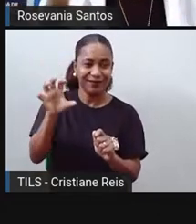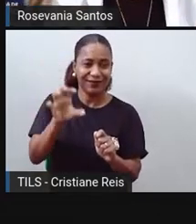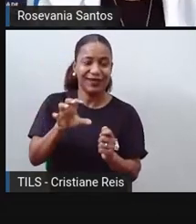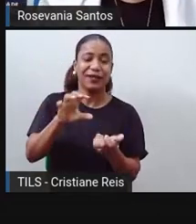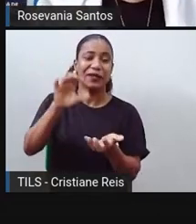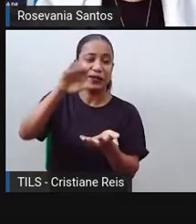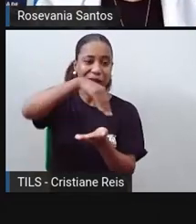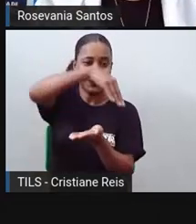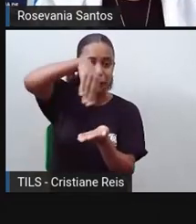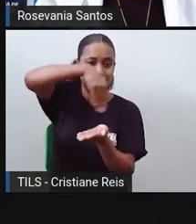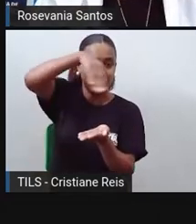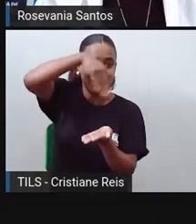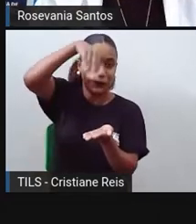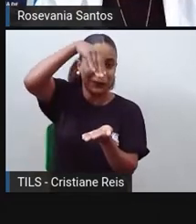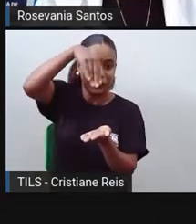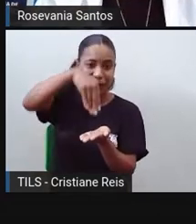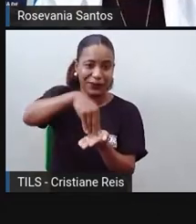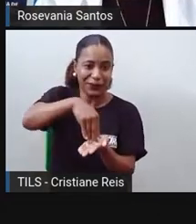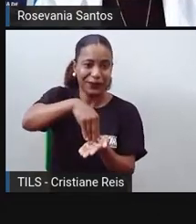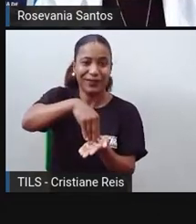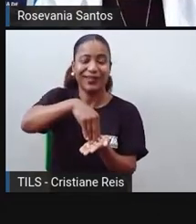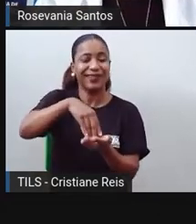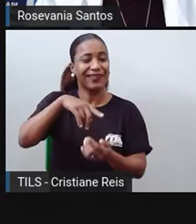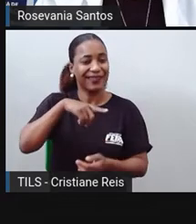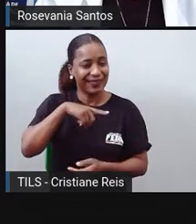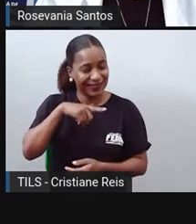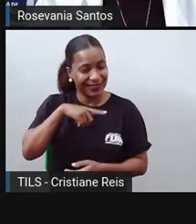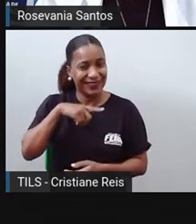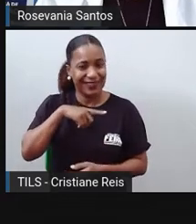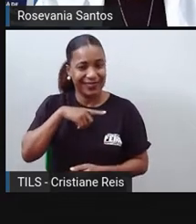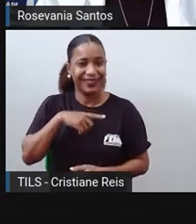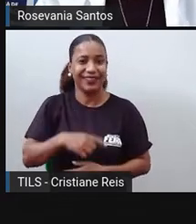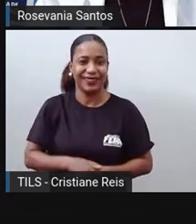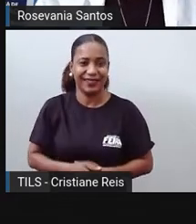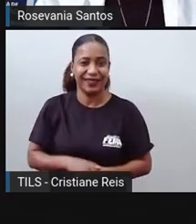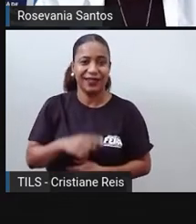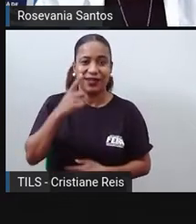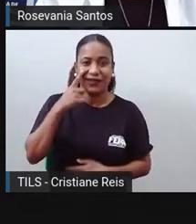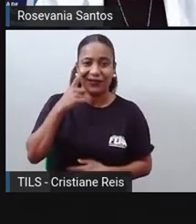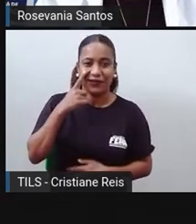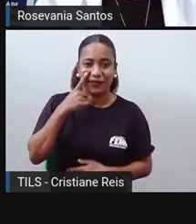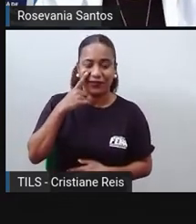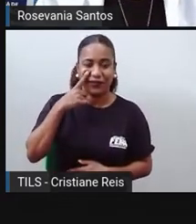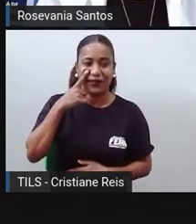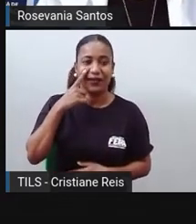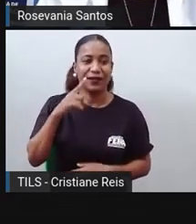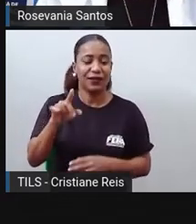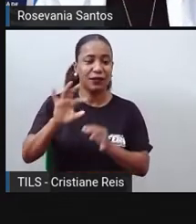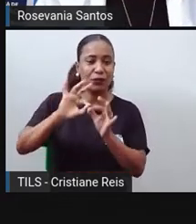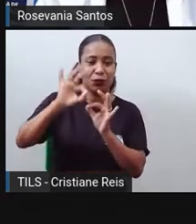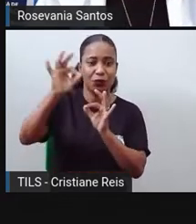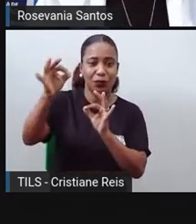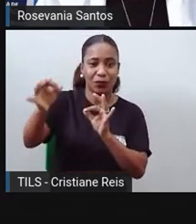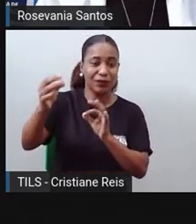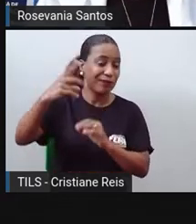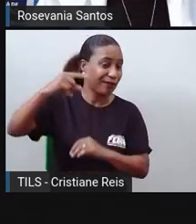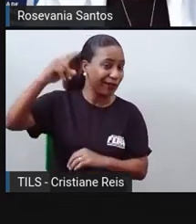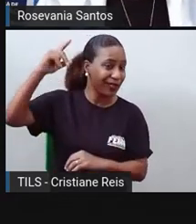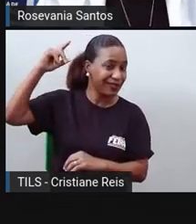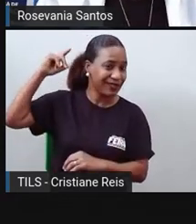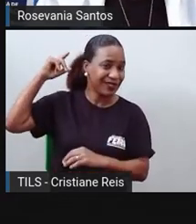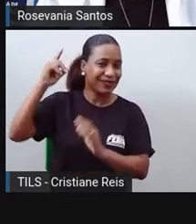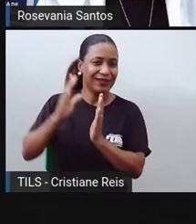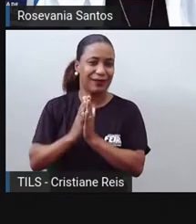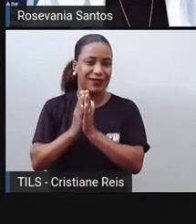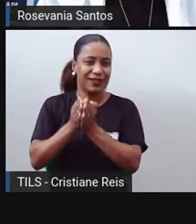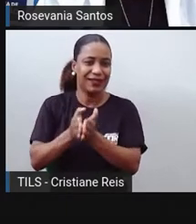extremamente estratégica, né? Que deixa aqui esse espaço aqui, não sei se vocês lembram, lá no período das grandes navegações, que passava aqui, né, pelo